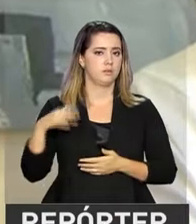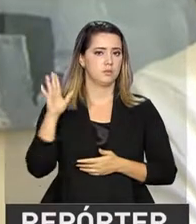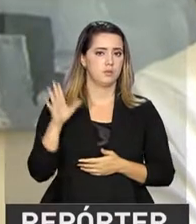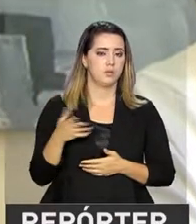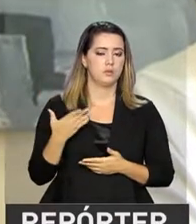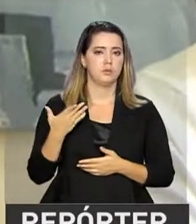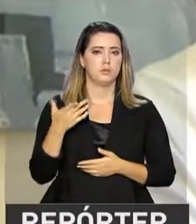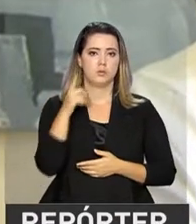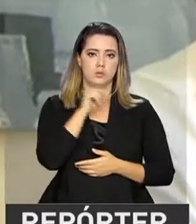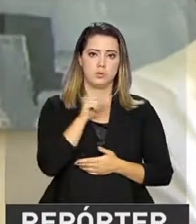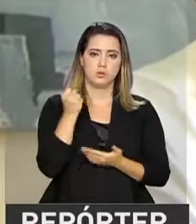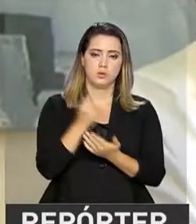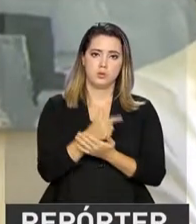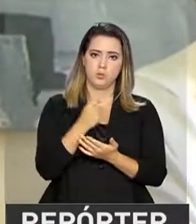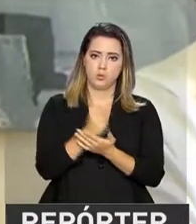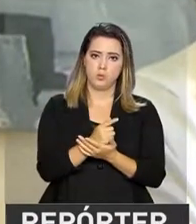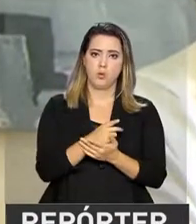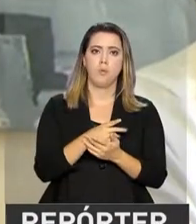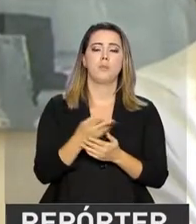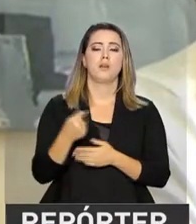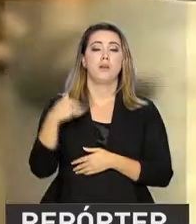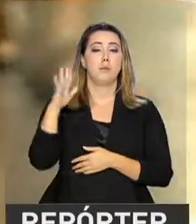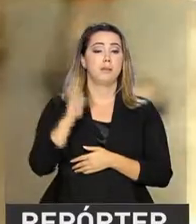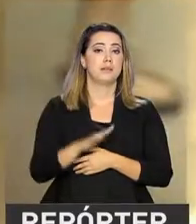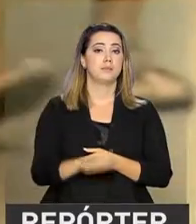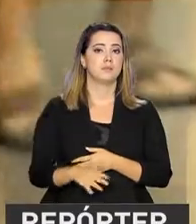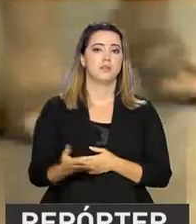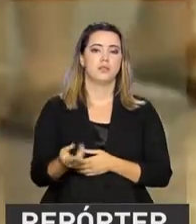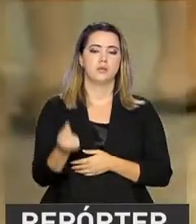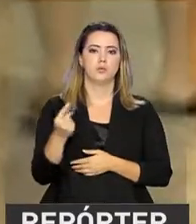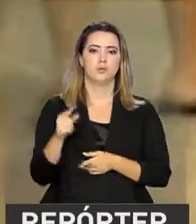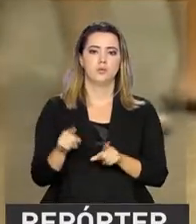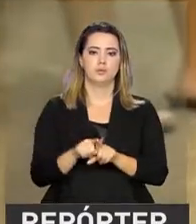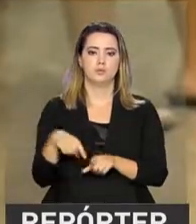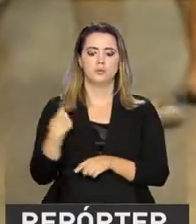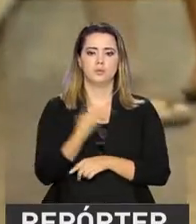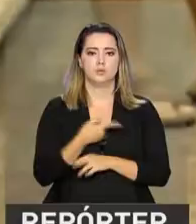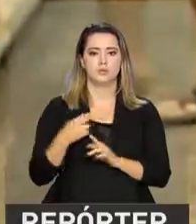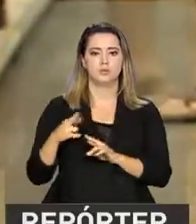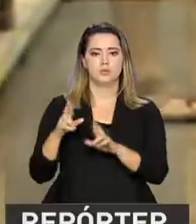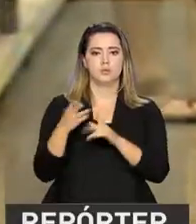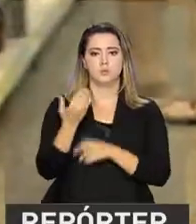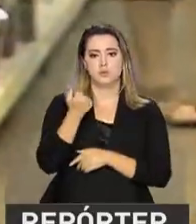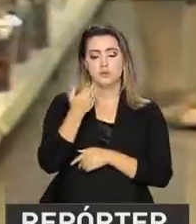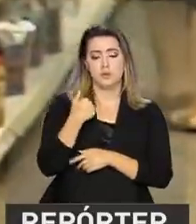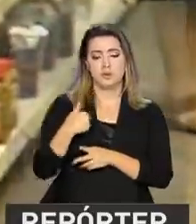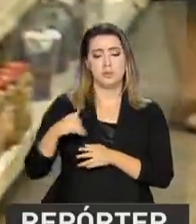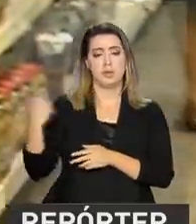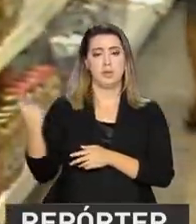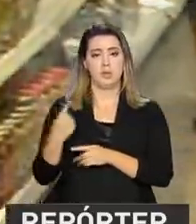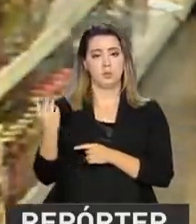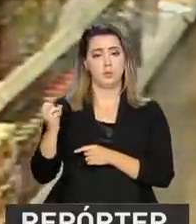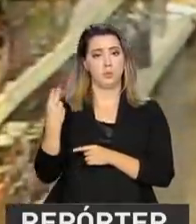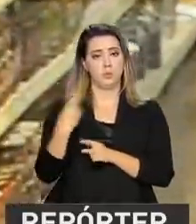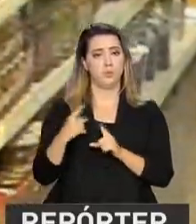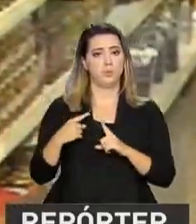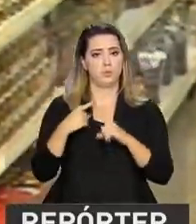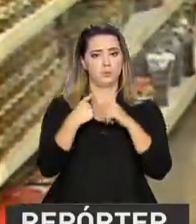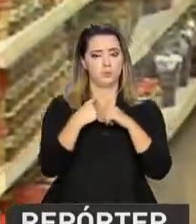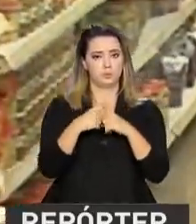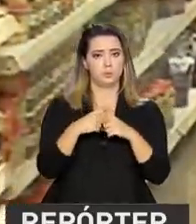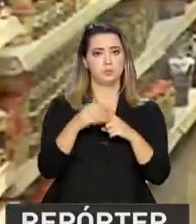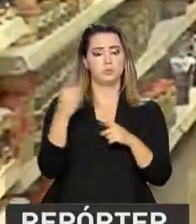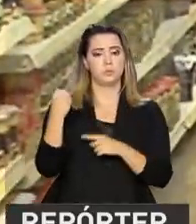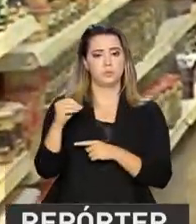enterou a sua sexta deflação consecutiva, né? A gente esperava um aumento, né, dos alimentos, alguma taxa positiva no mês de